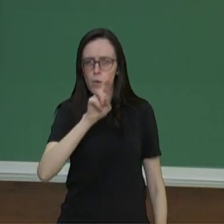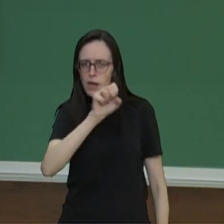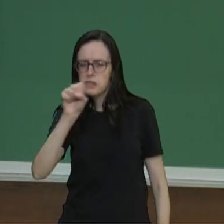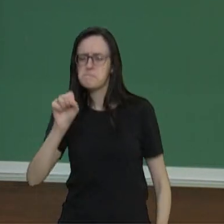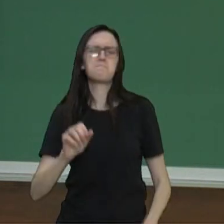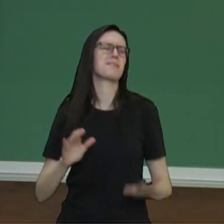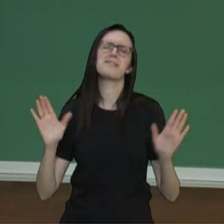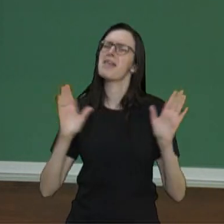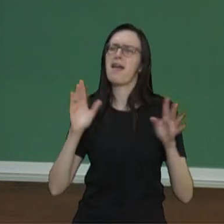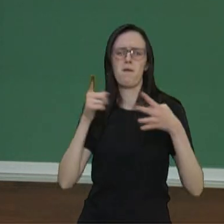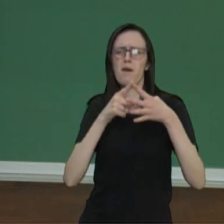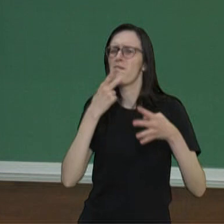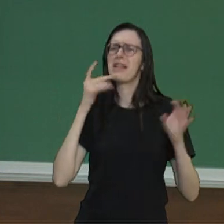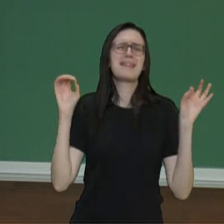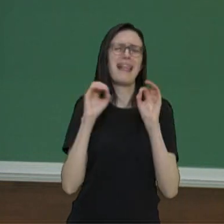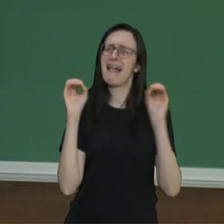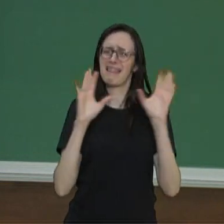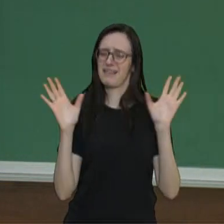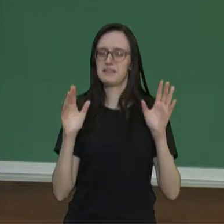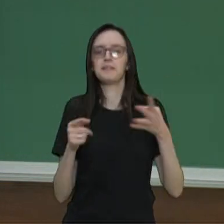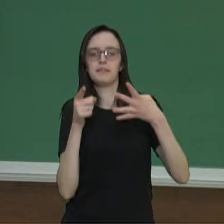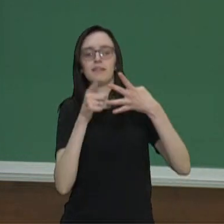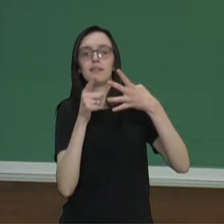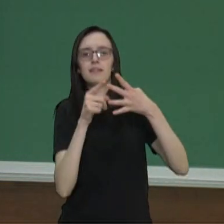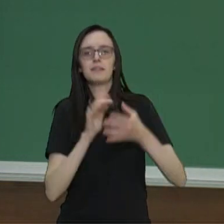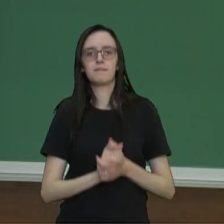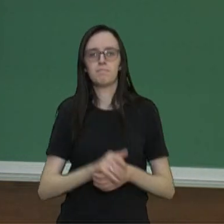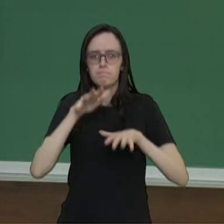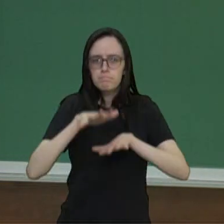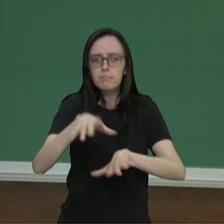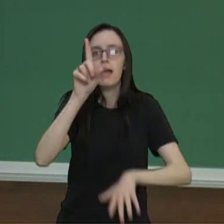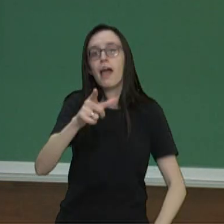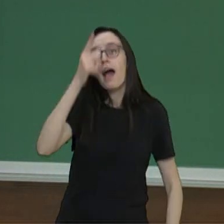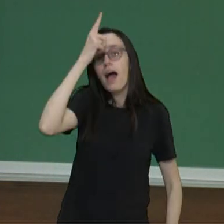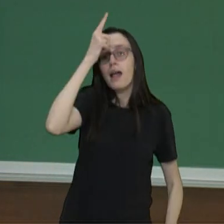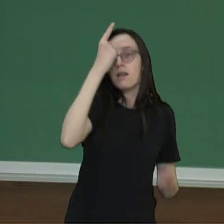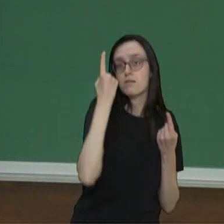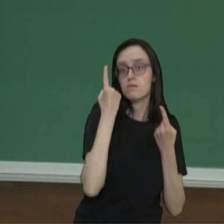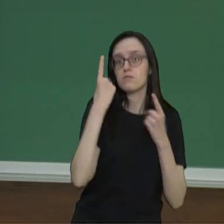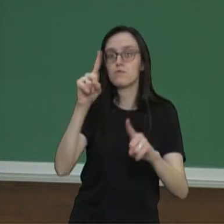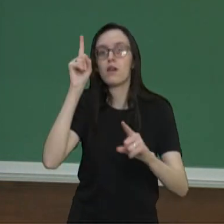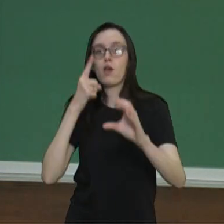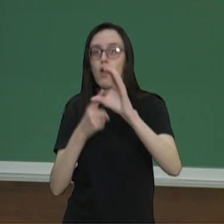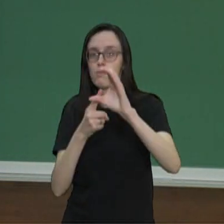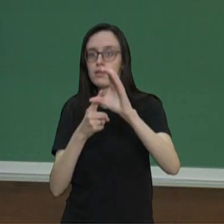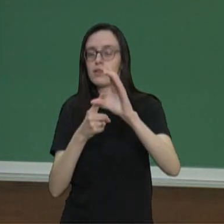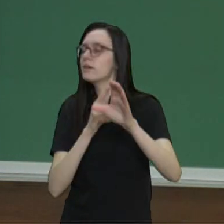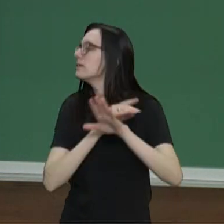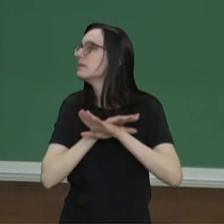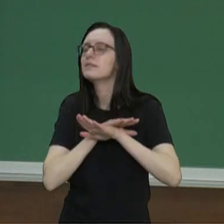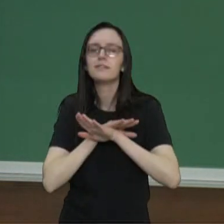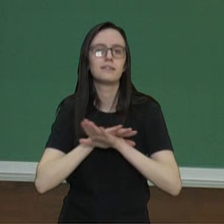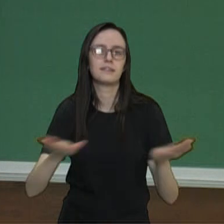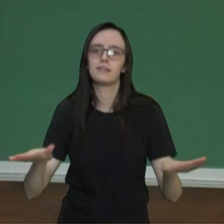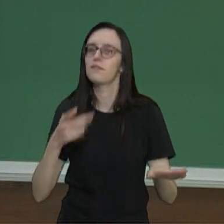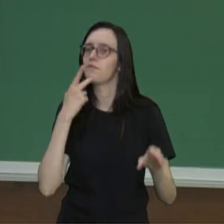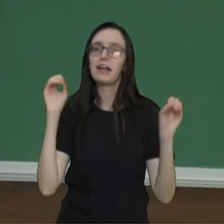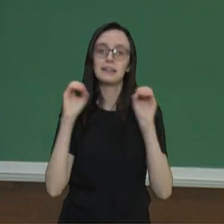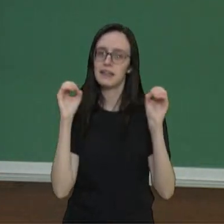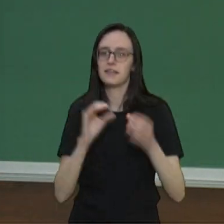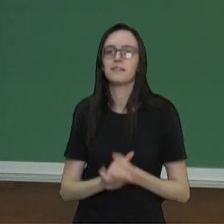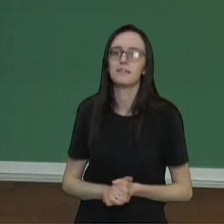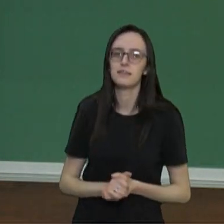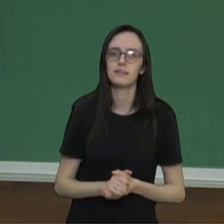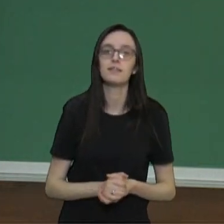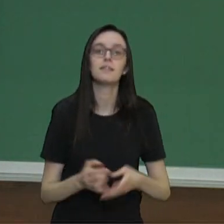não citou nada disso na aula de hoje. B, liderado pela Alemanha contra os comunistas. Não citamos nada disso na aula de